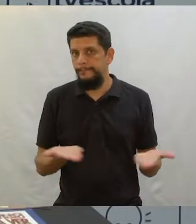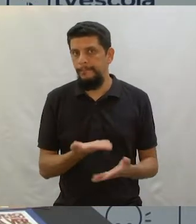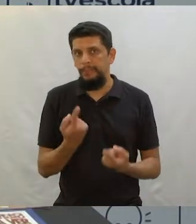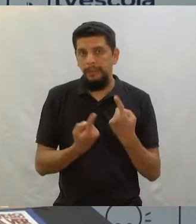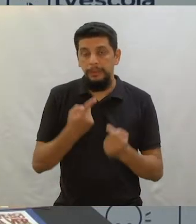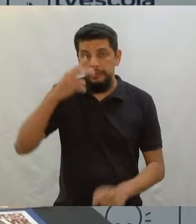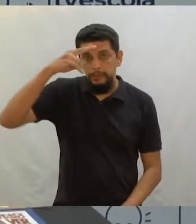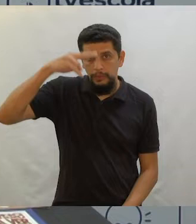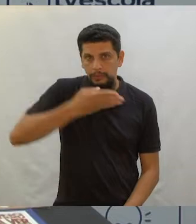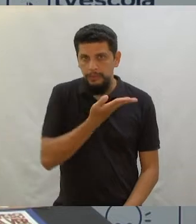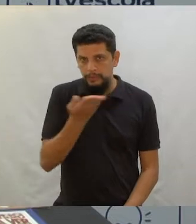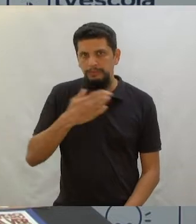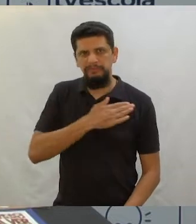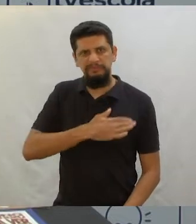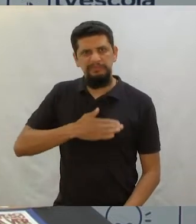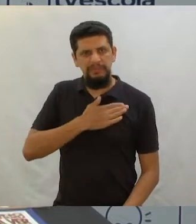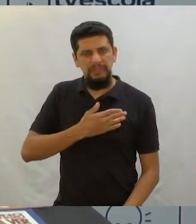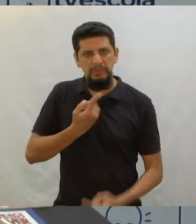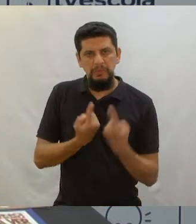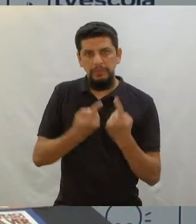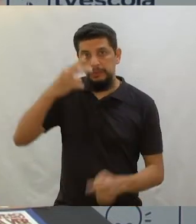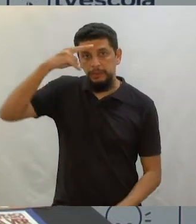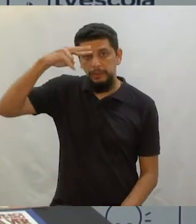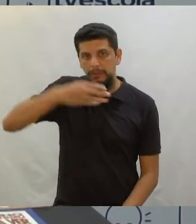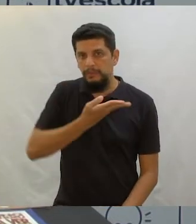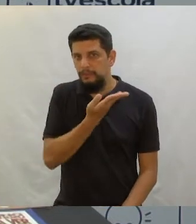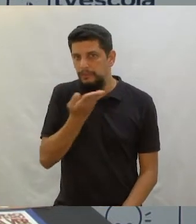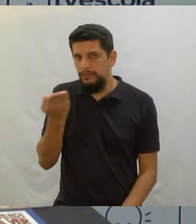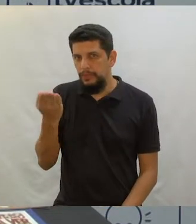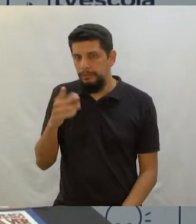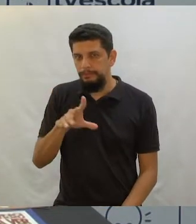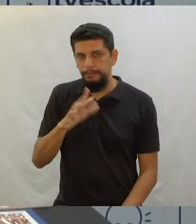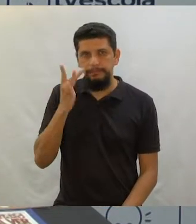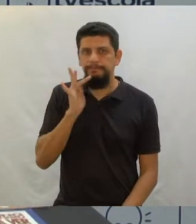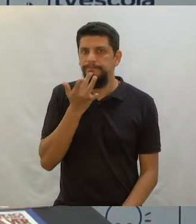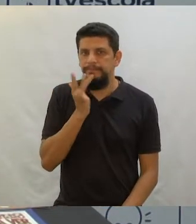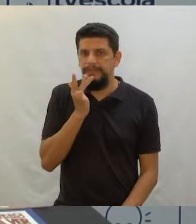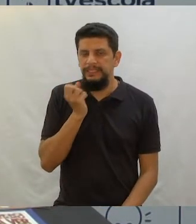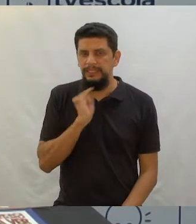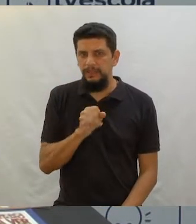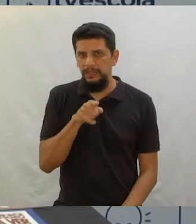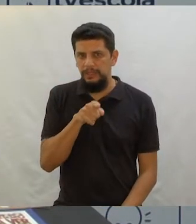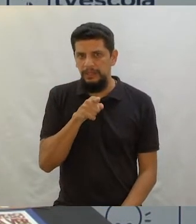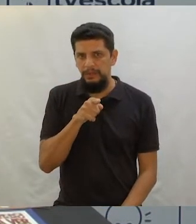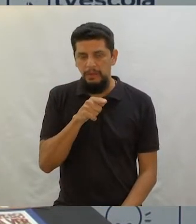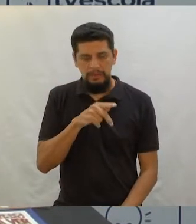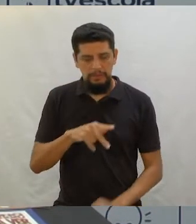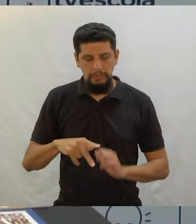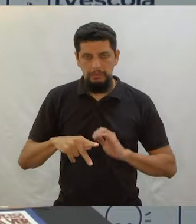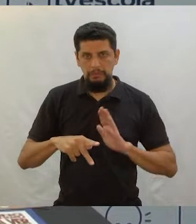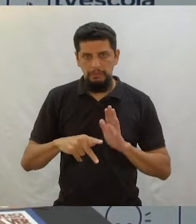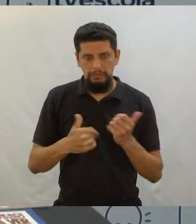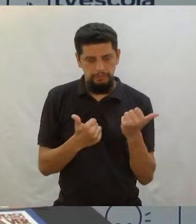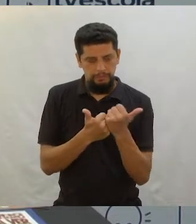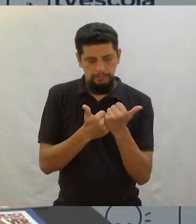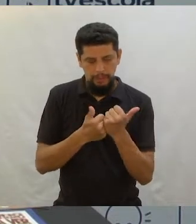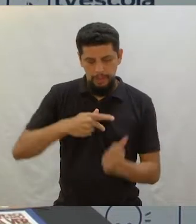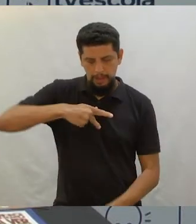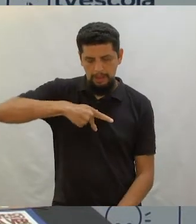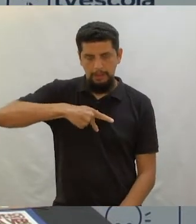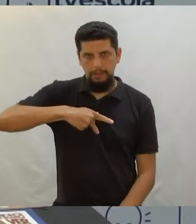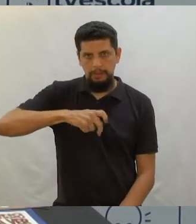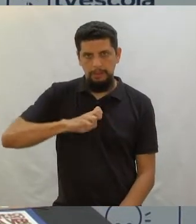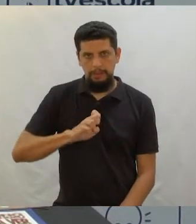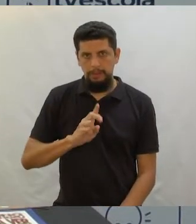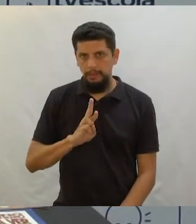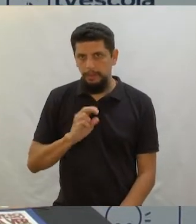então de quais histórias você gosta quais histórias você prefere Se você fosse ali o Pedrinho lembra É sempre